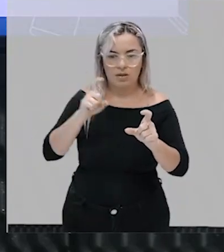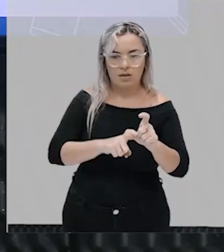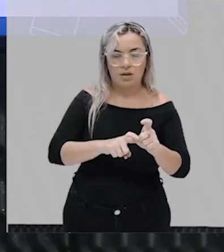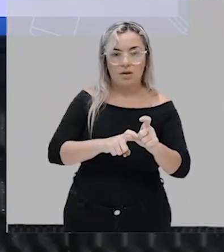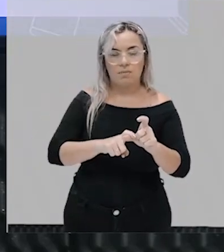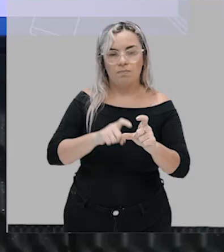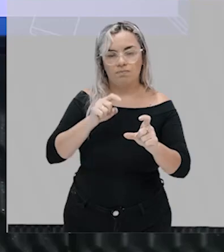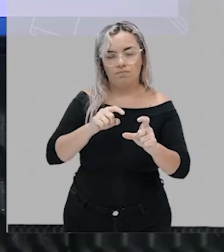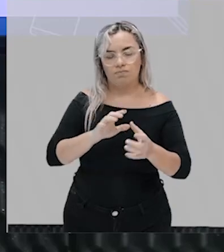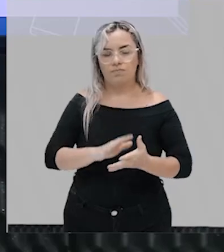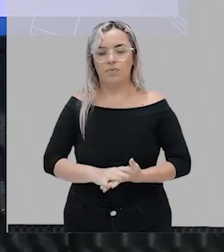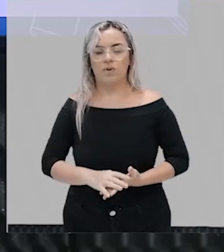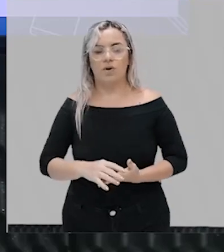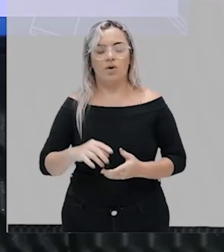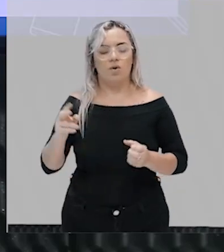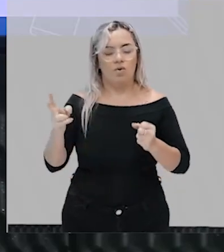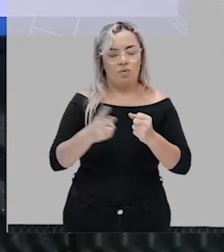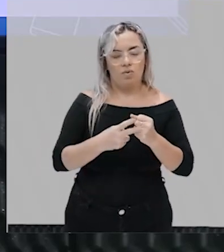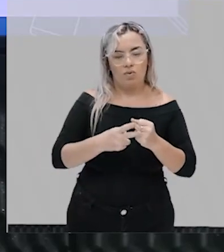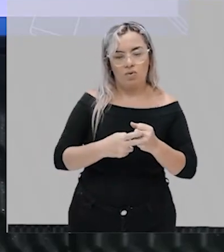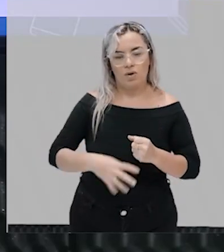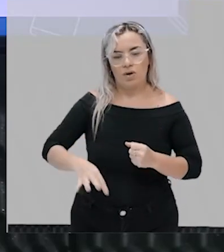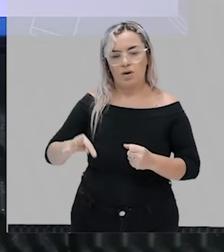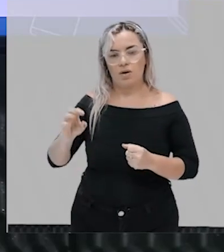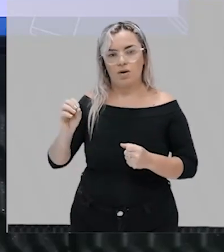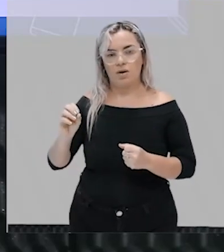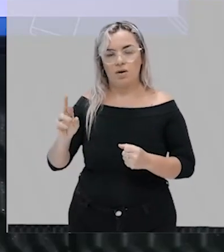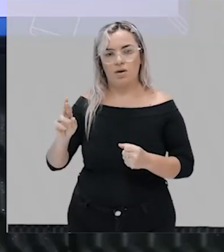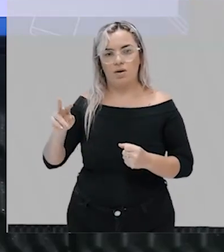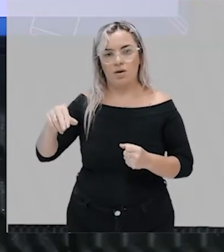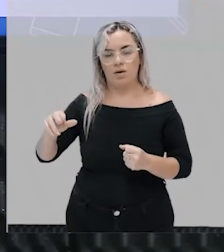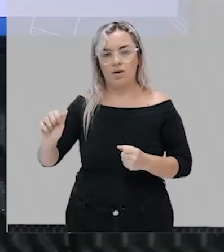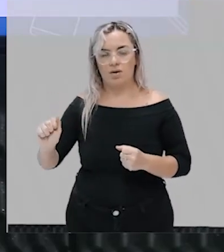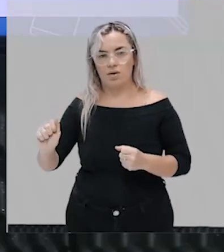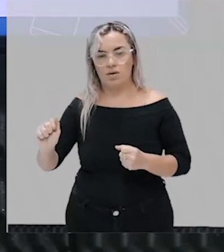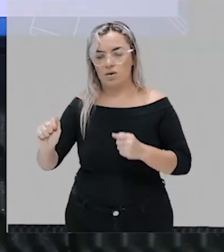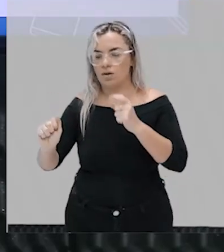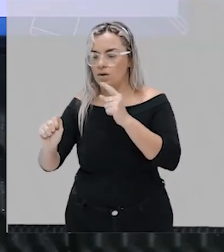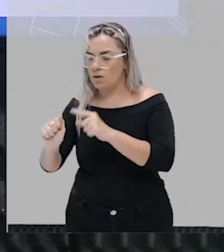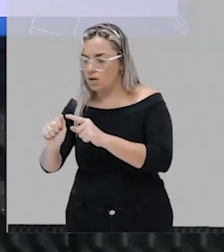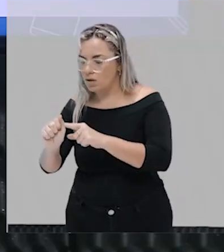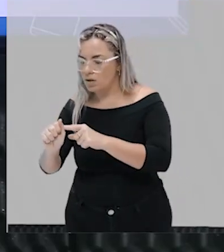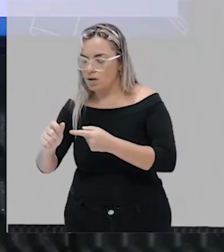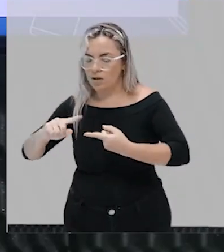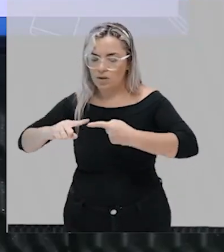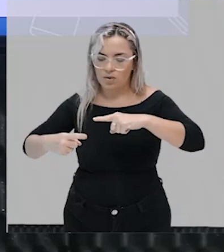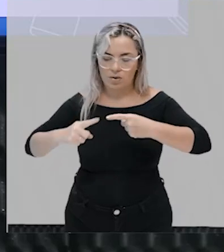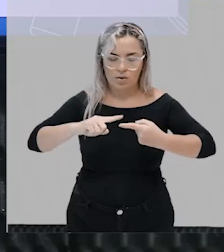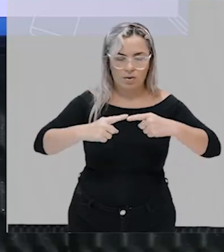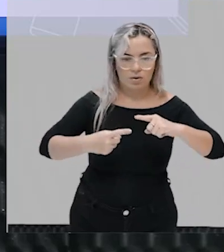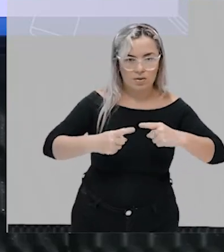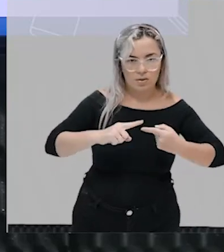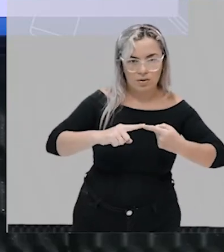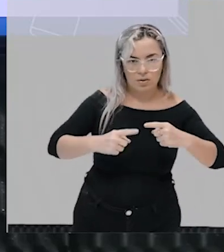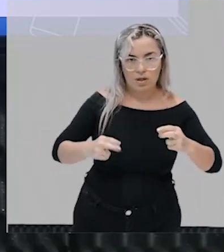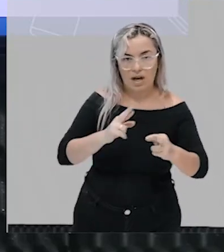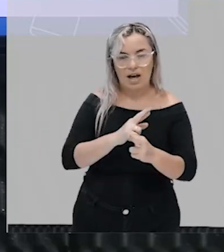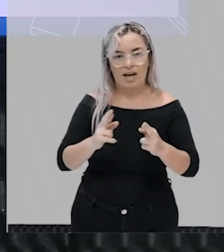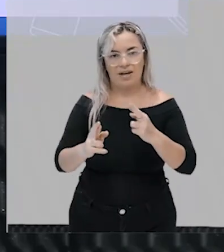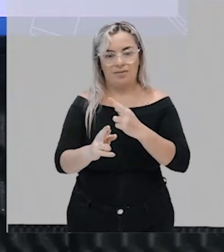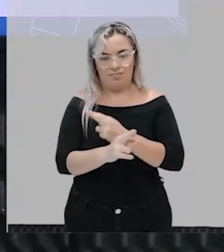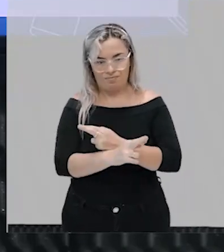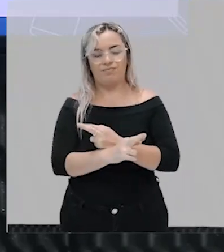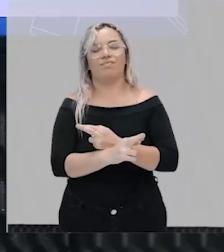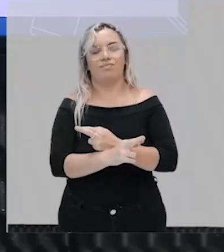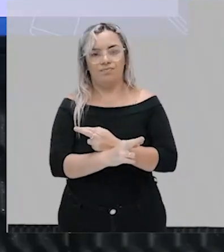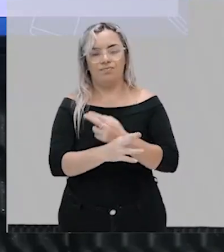Torna é o verbo que vai concordar com relação. É a relação que vai